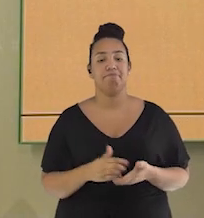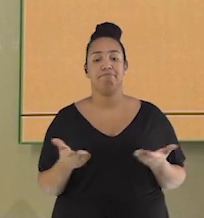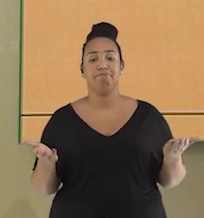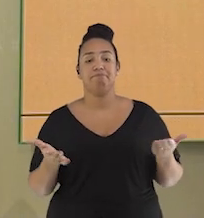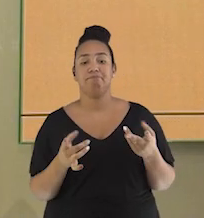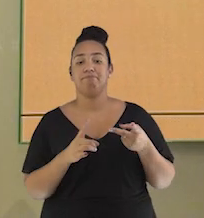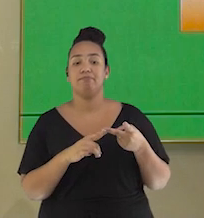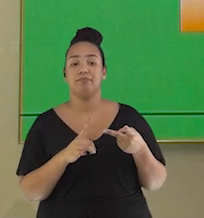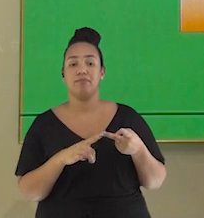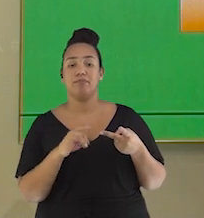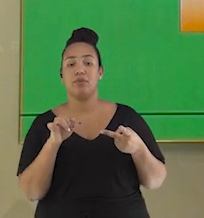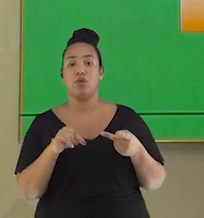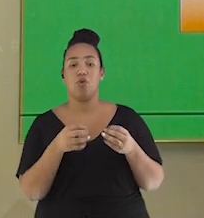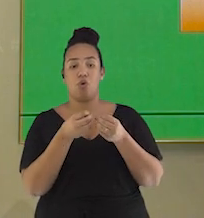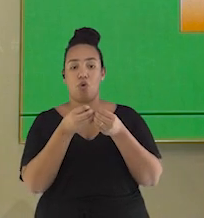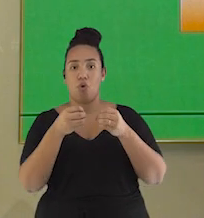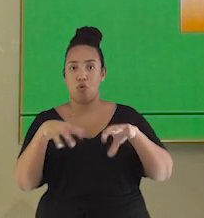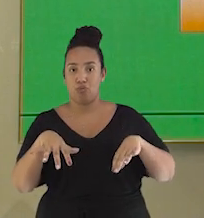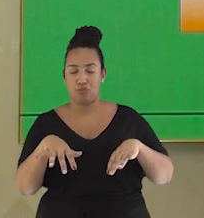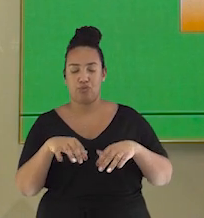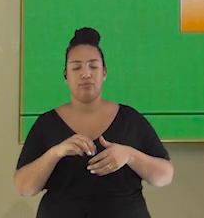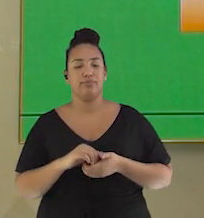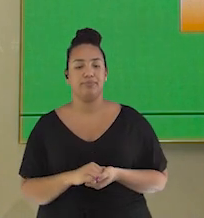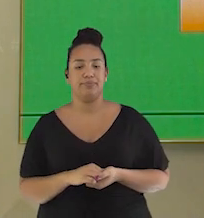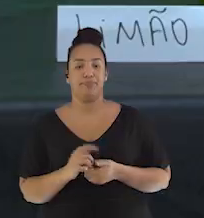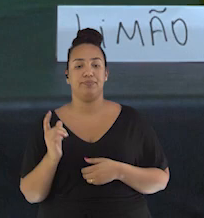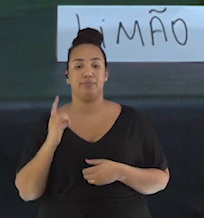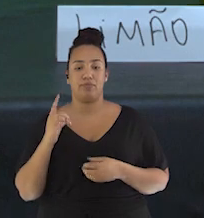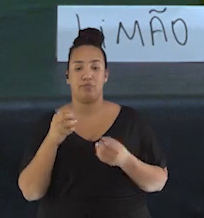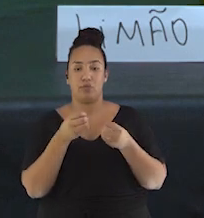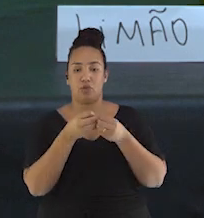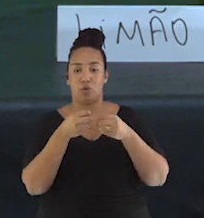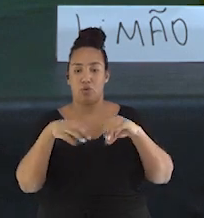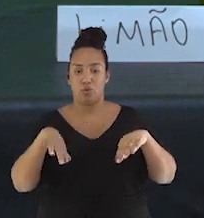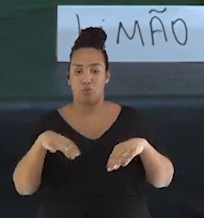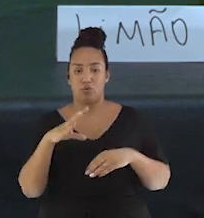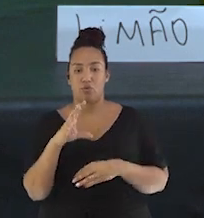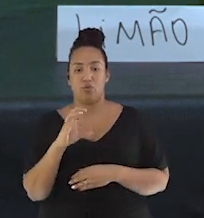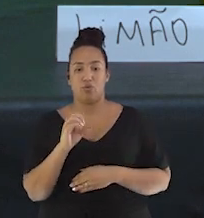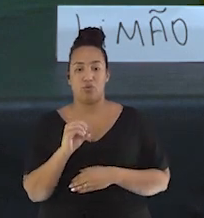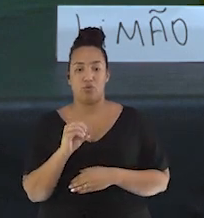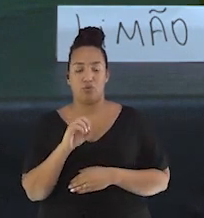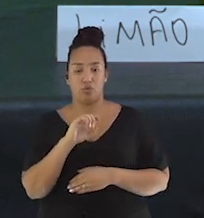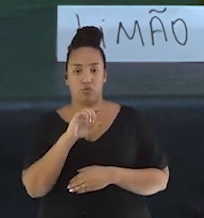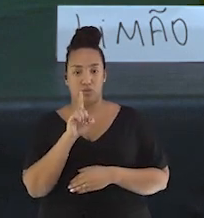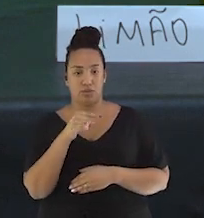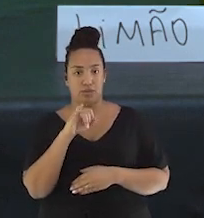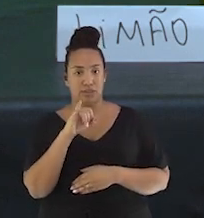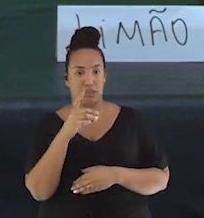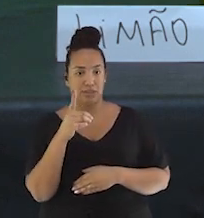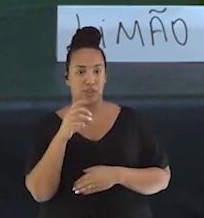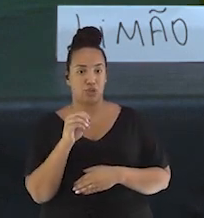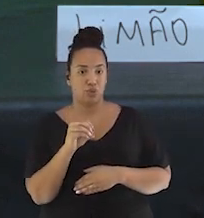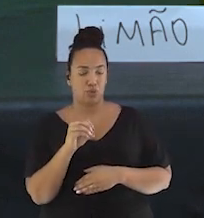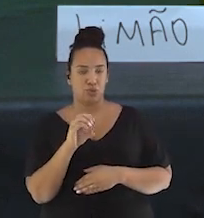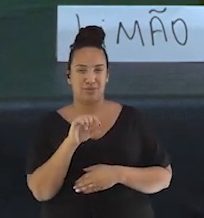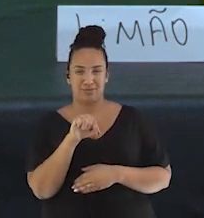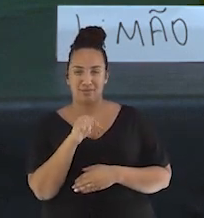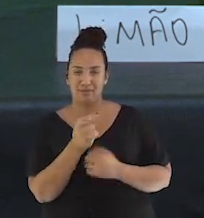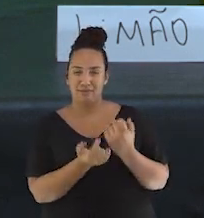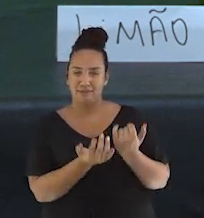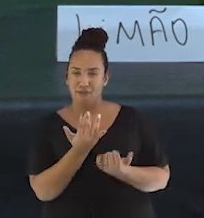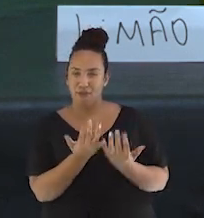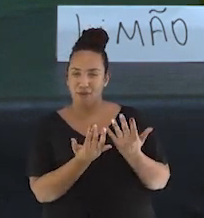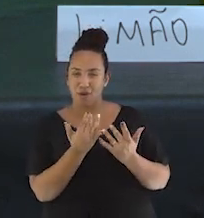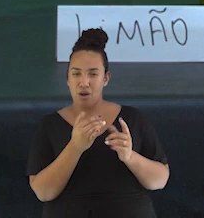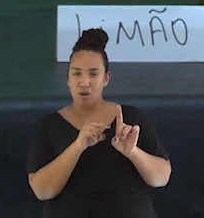ovo. Temos aqui um ovo cozido, tanto que quando você cozinha ele em